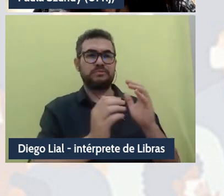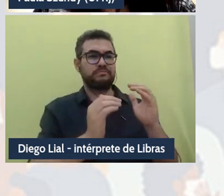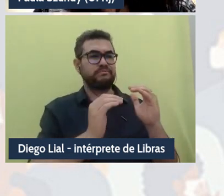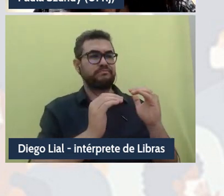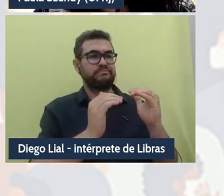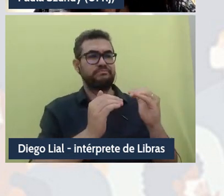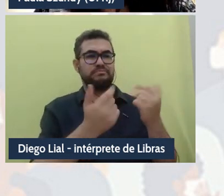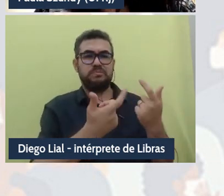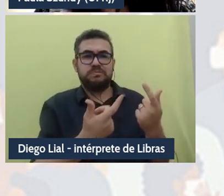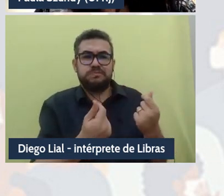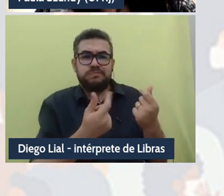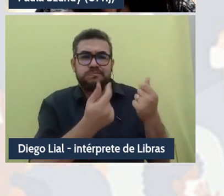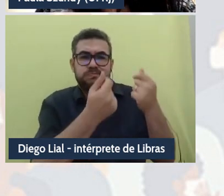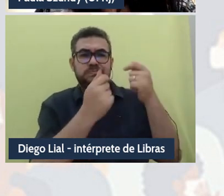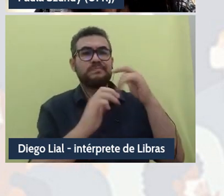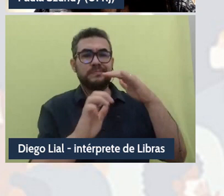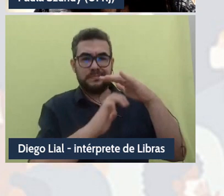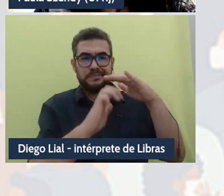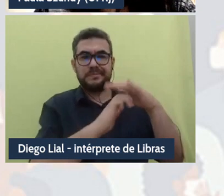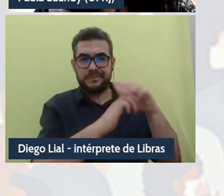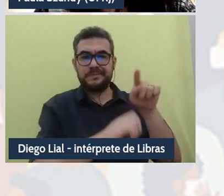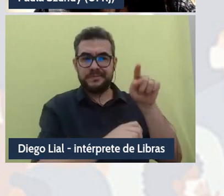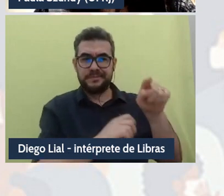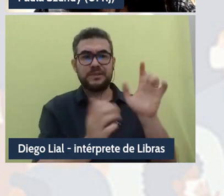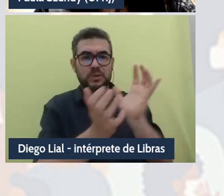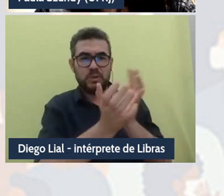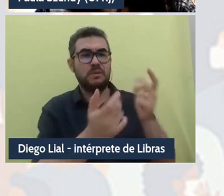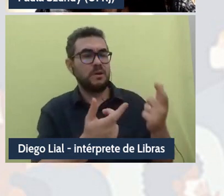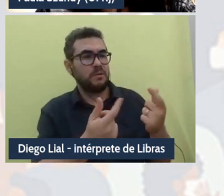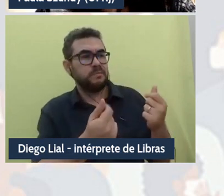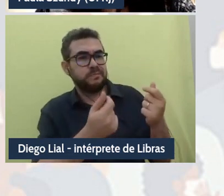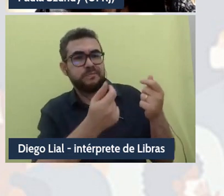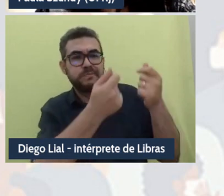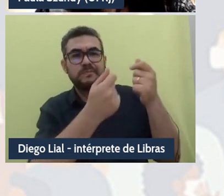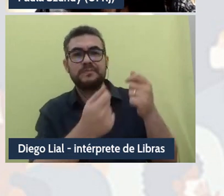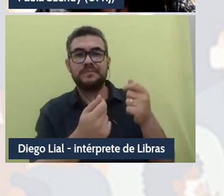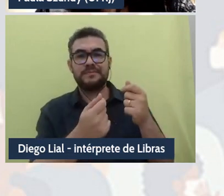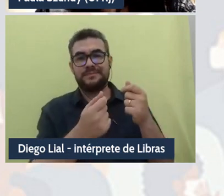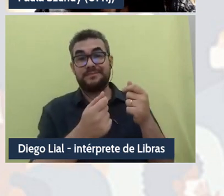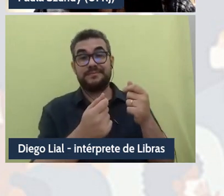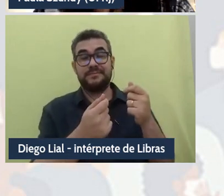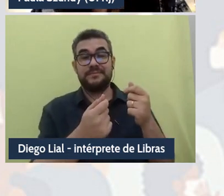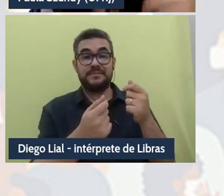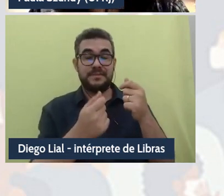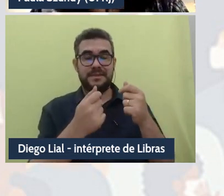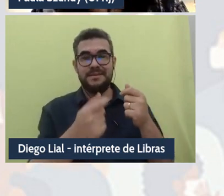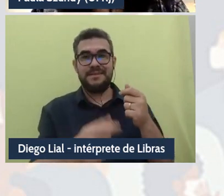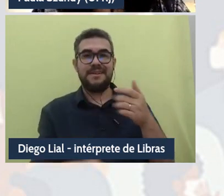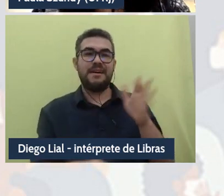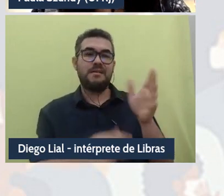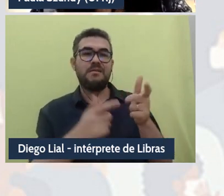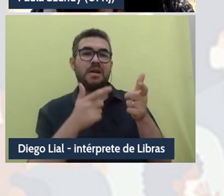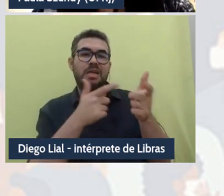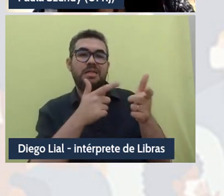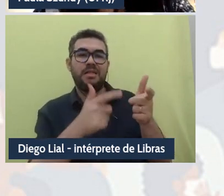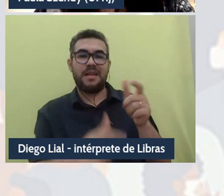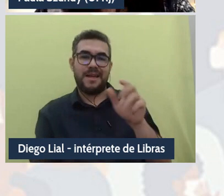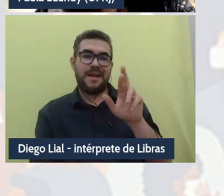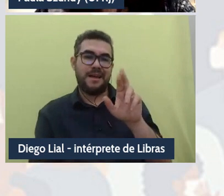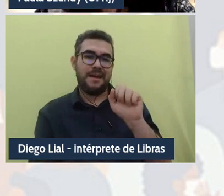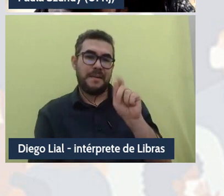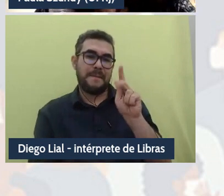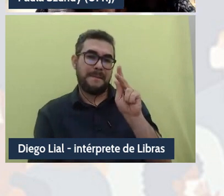a elite empresarial mais de rapina, né, como diria Gessé Souza, apoia